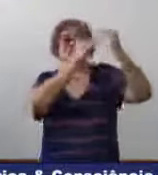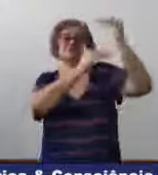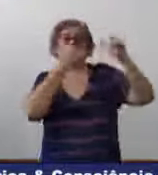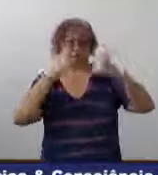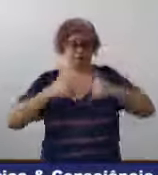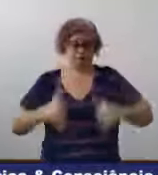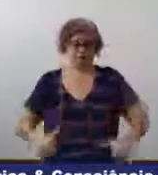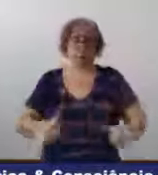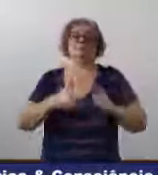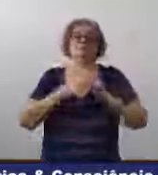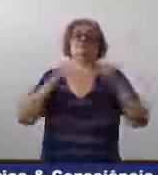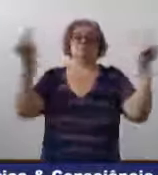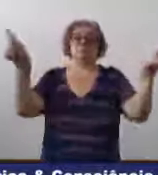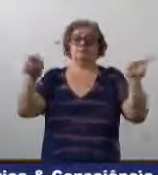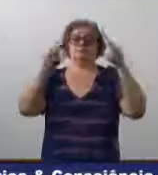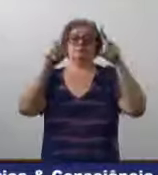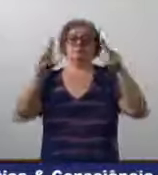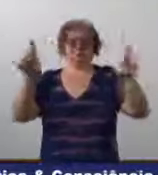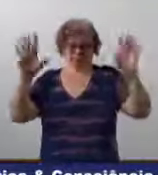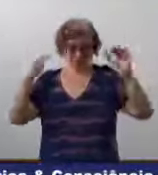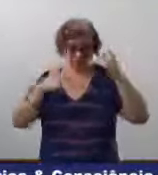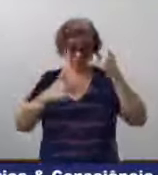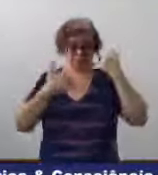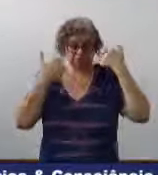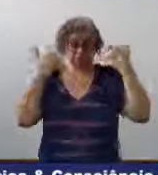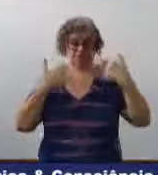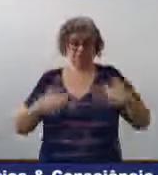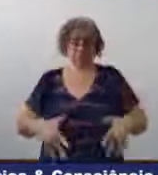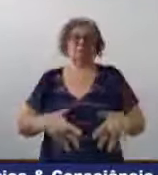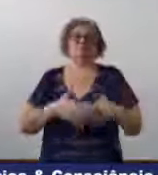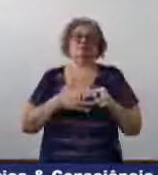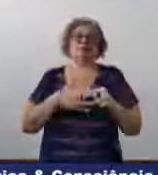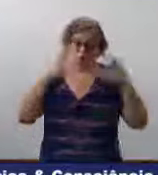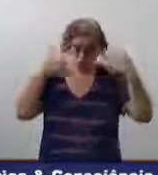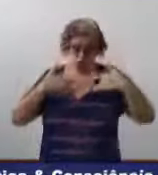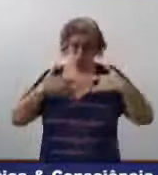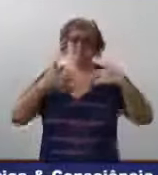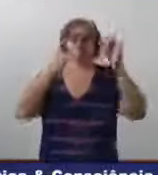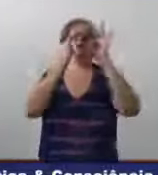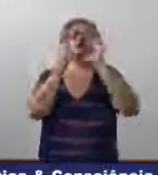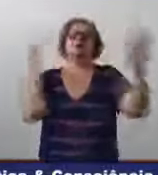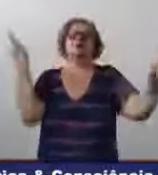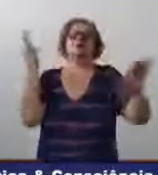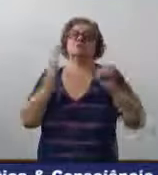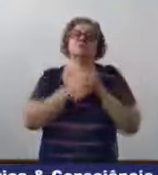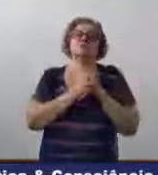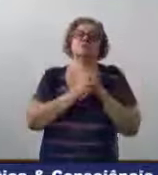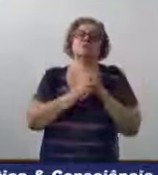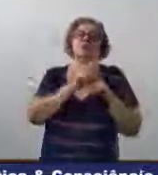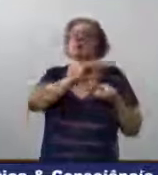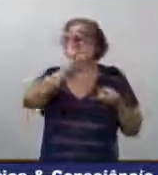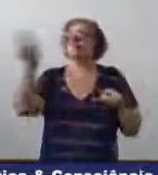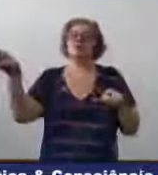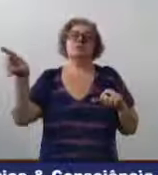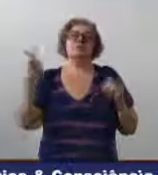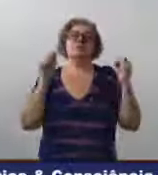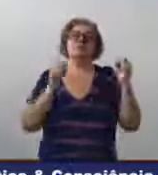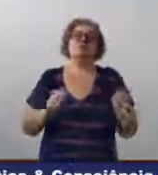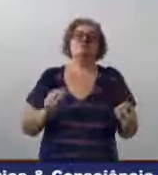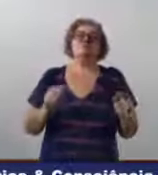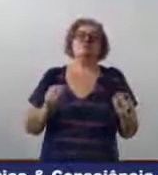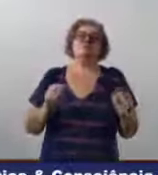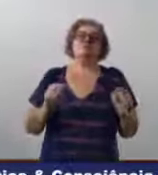fê-las vibrar de modo a produzir, entre outras coisas, a nossa realidade física. E não se